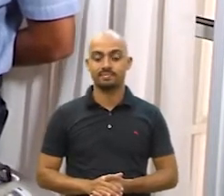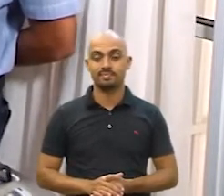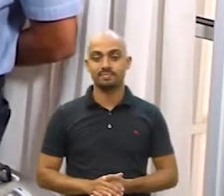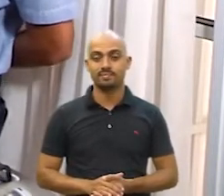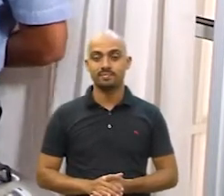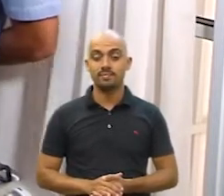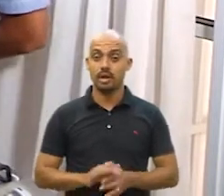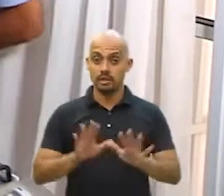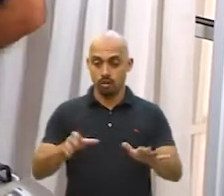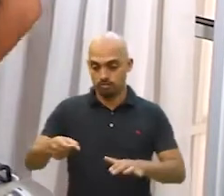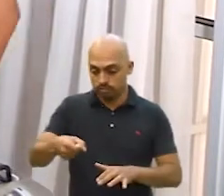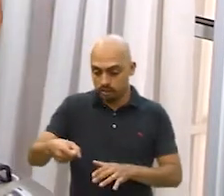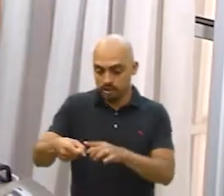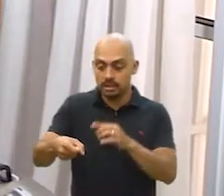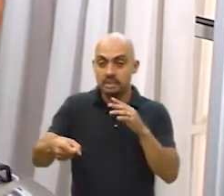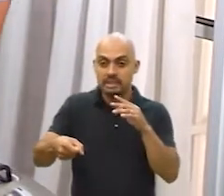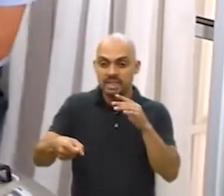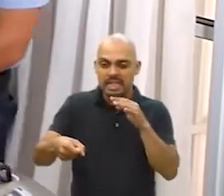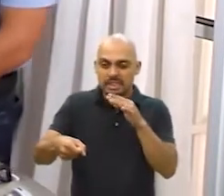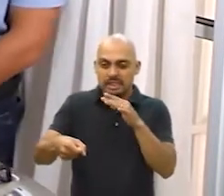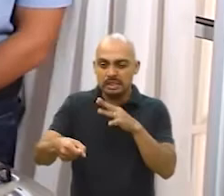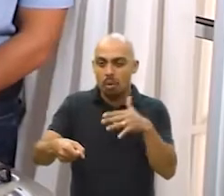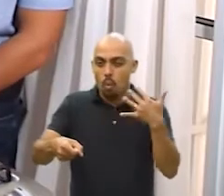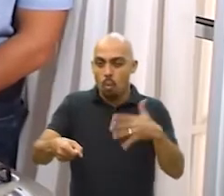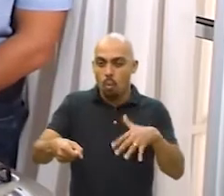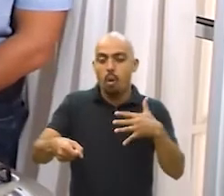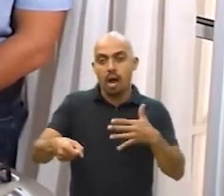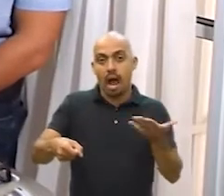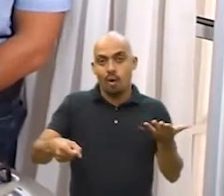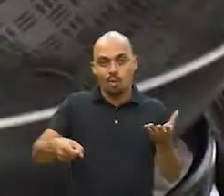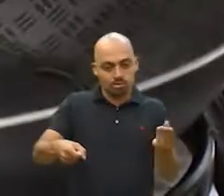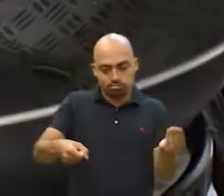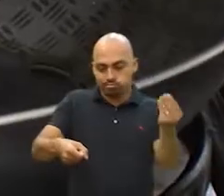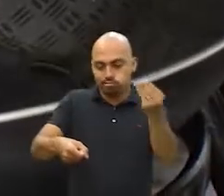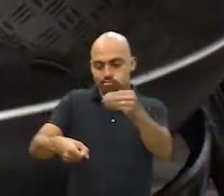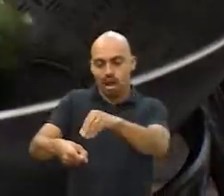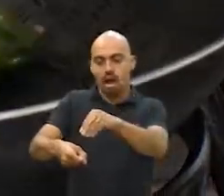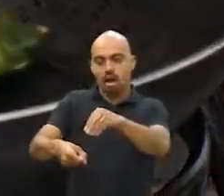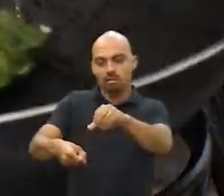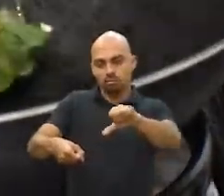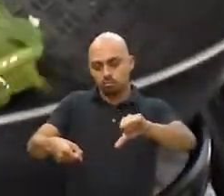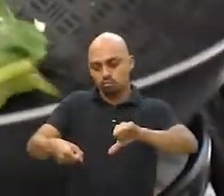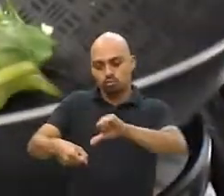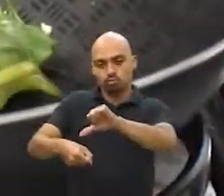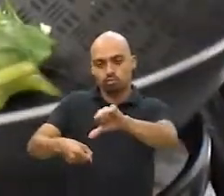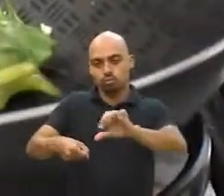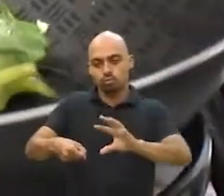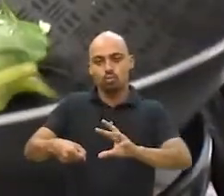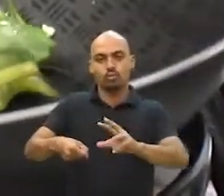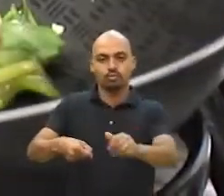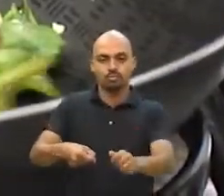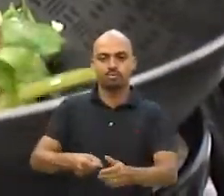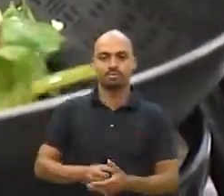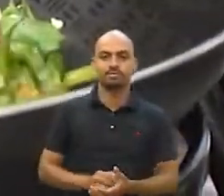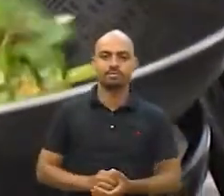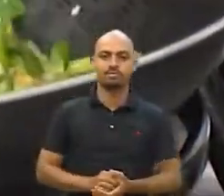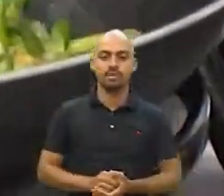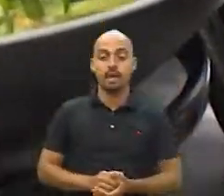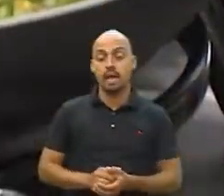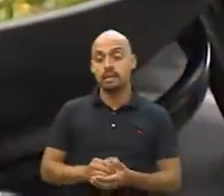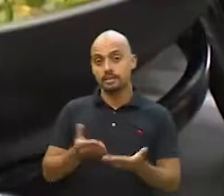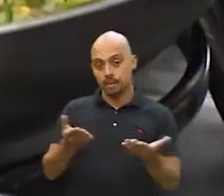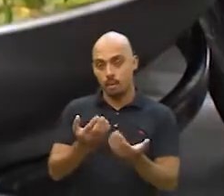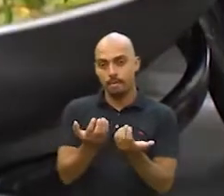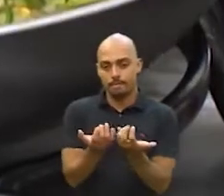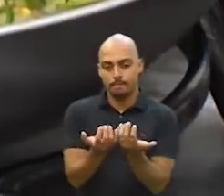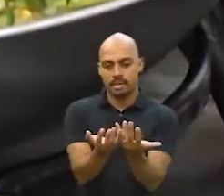E com ela bem quente. E com ela bem quente, nós acrescentamos a nossa beldroega. A